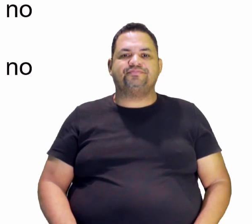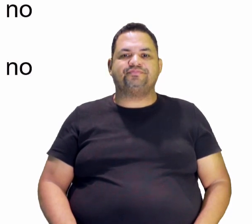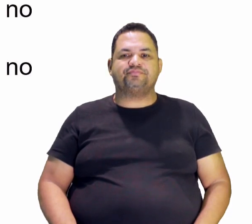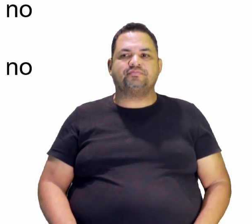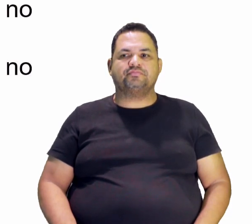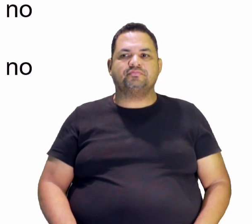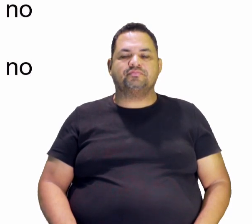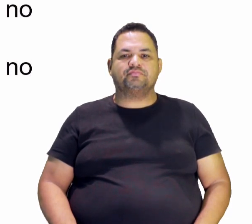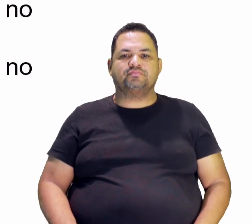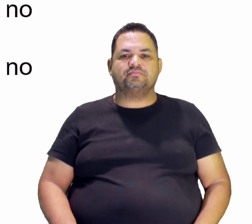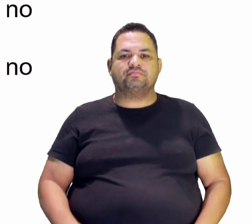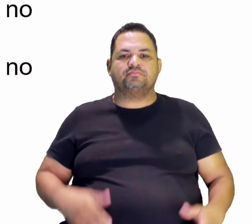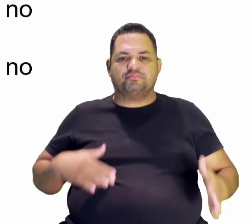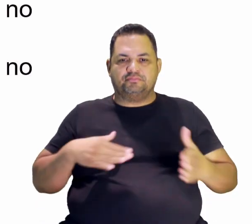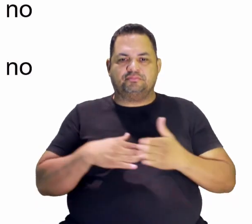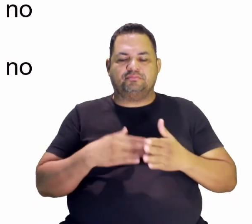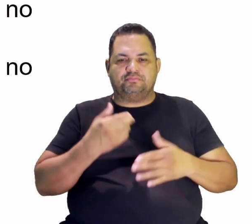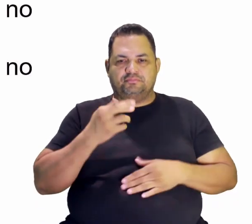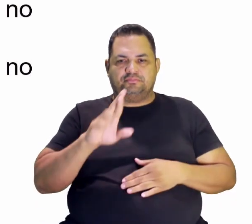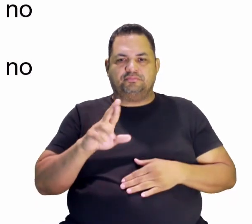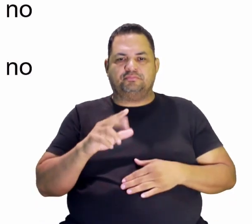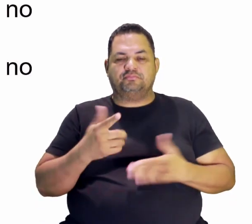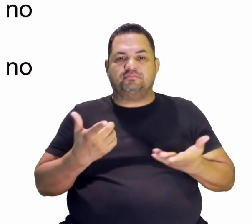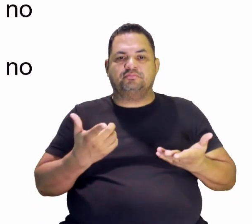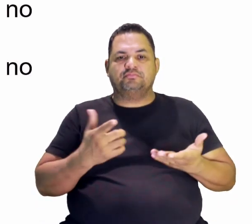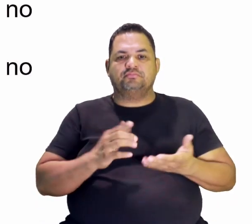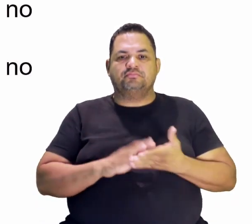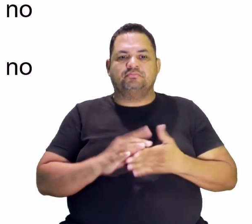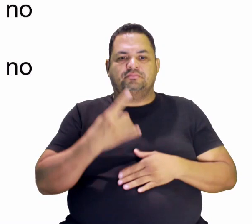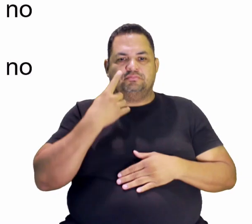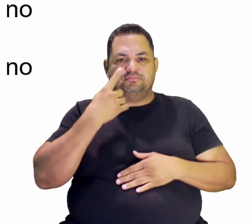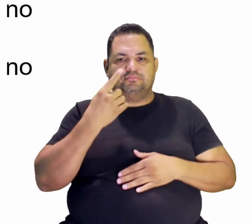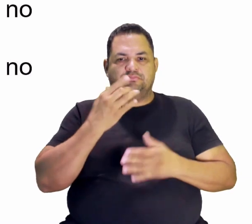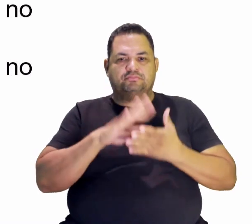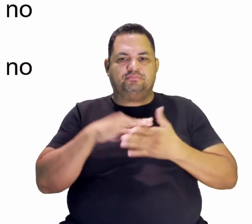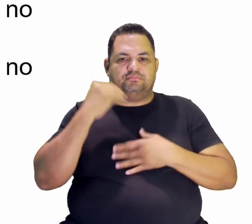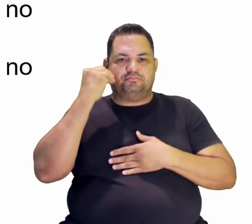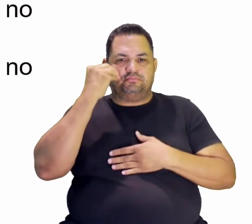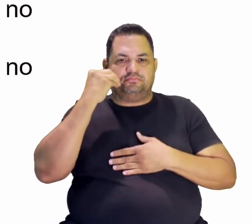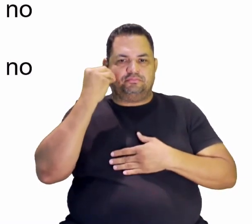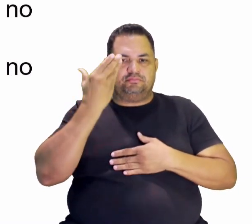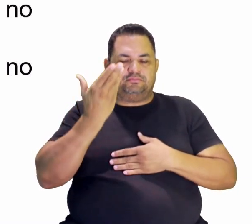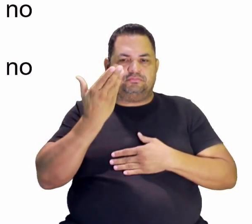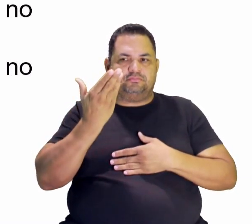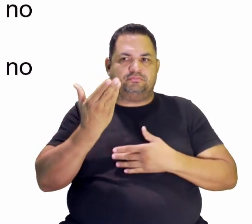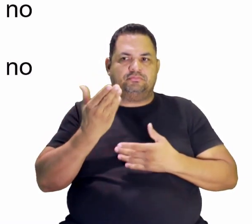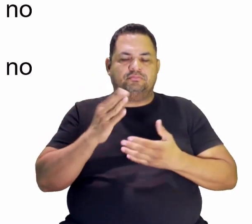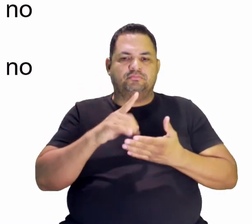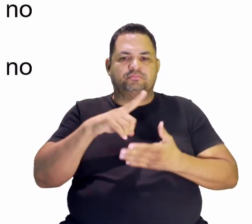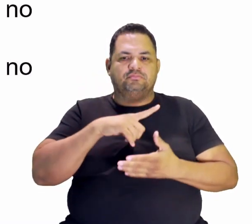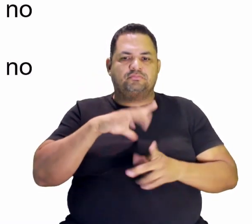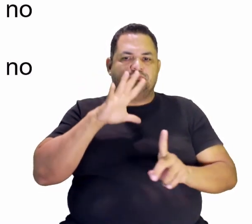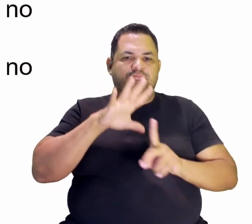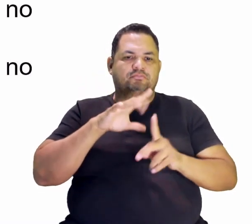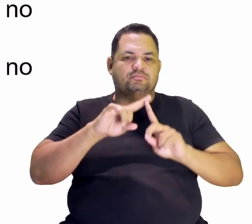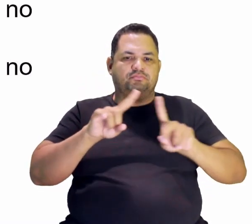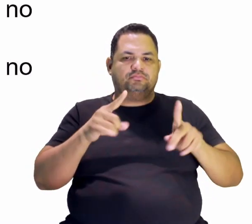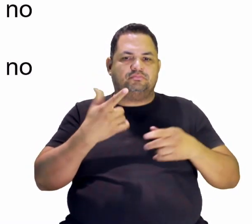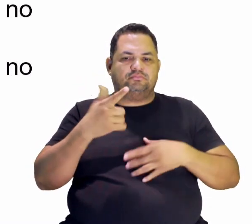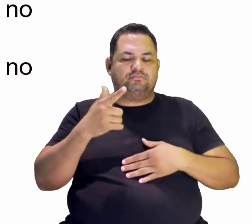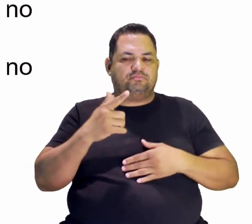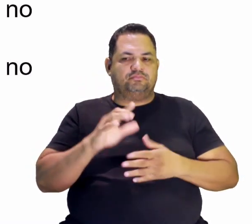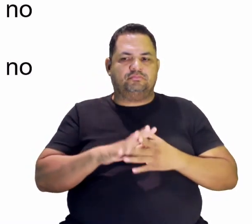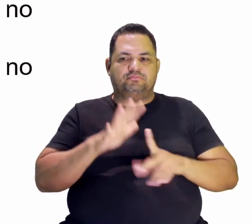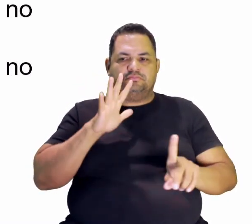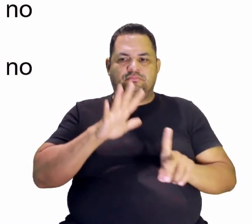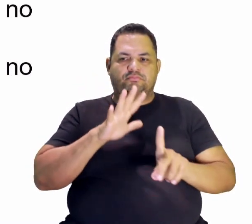A resistência do ar, nesse caso, no caso nós vimos da experiência dos dois coleguinhas lá, teve influência, mas aqui não teve